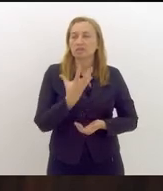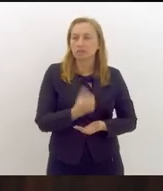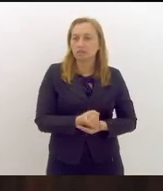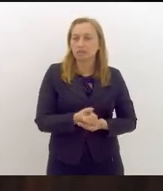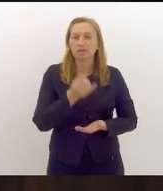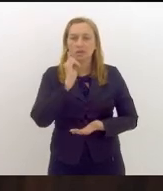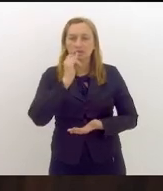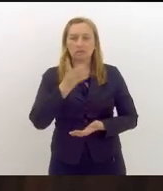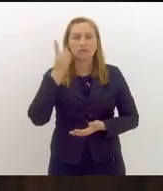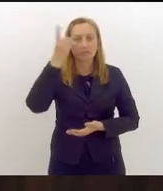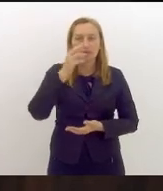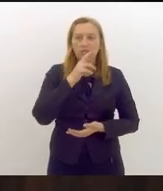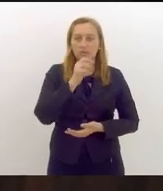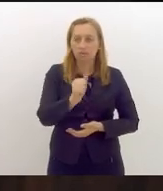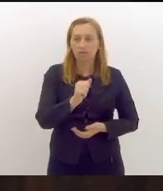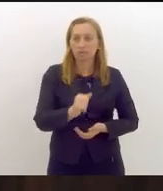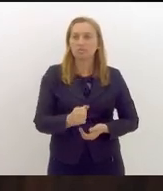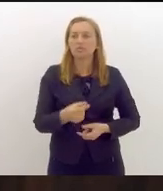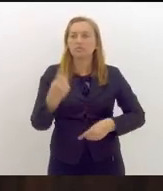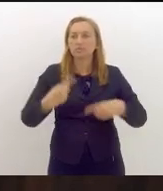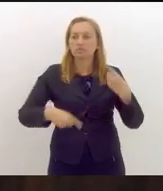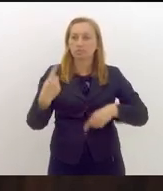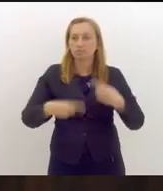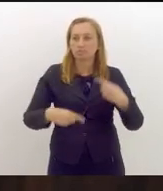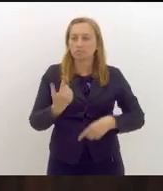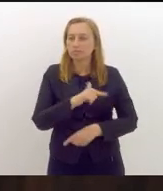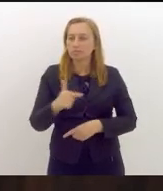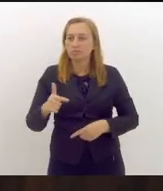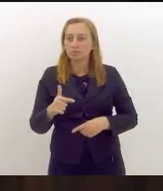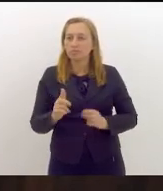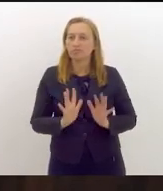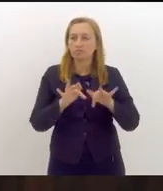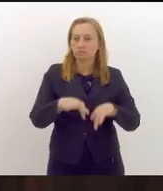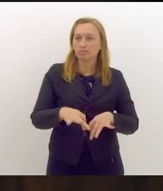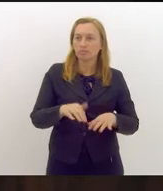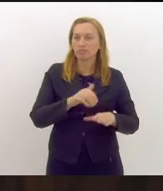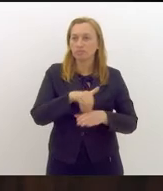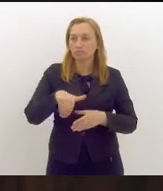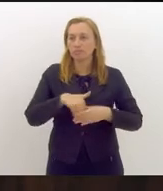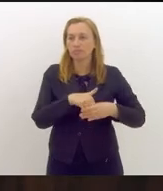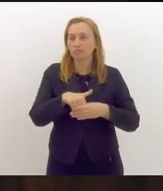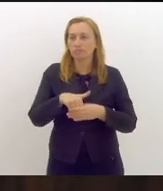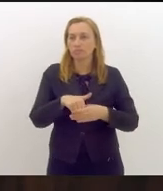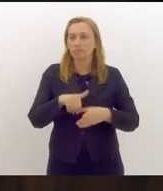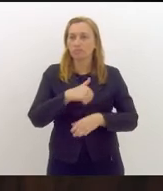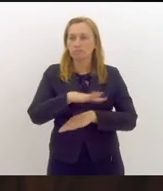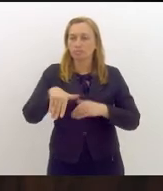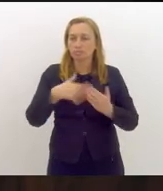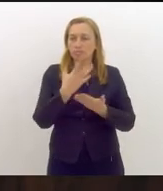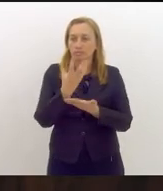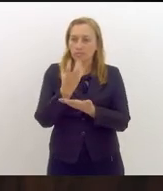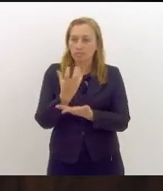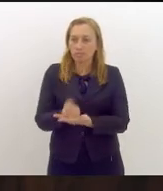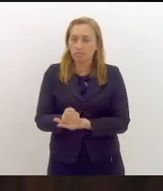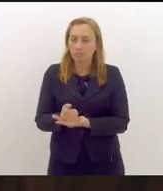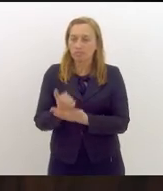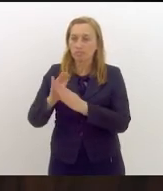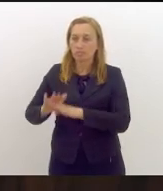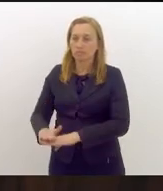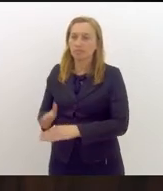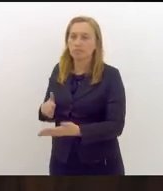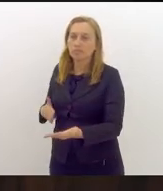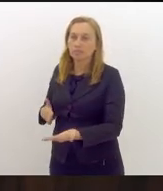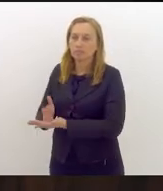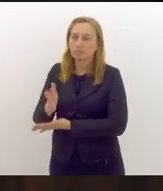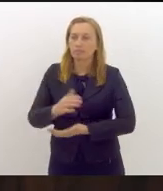favorável relator Deputado Rodrigo Amorim em discussão não havendo que queria discutir encerrada discussão em votação senhores que